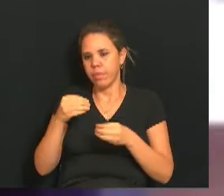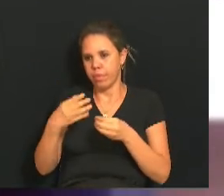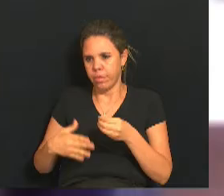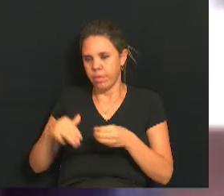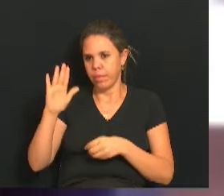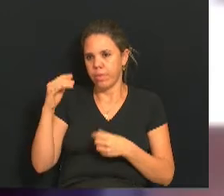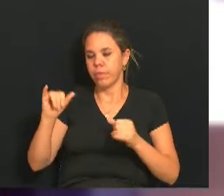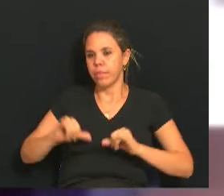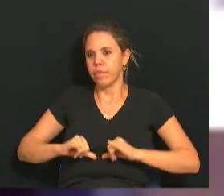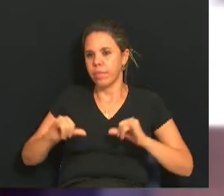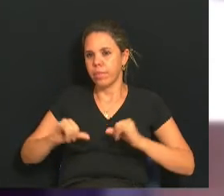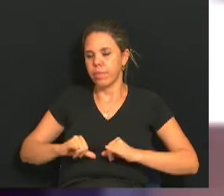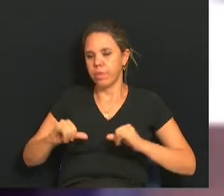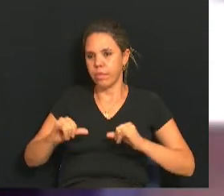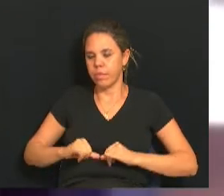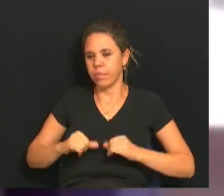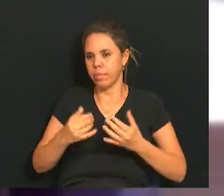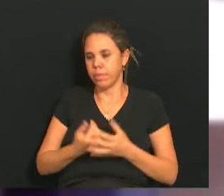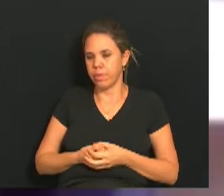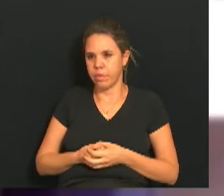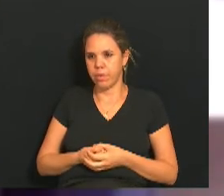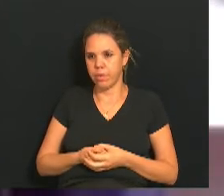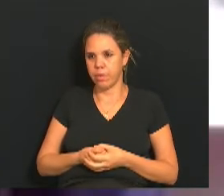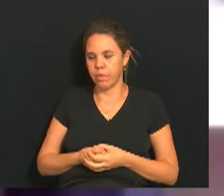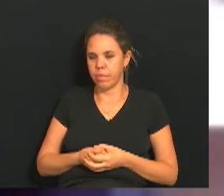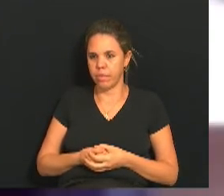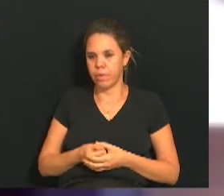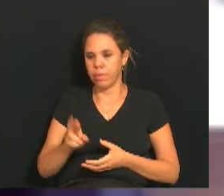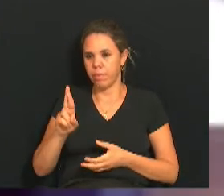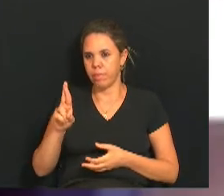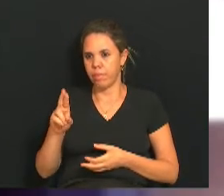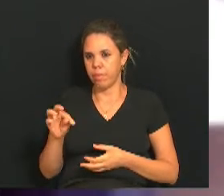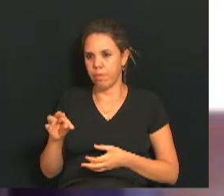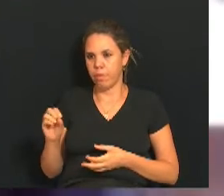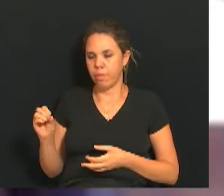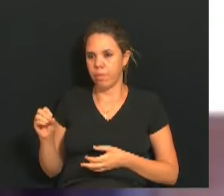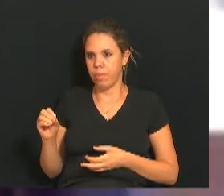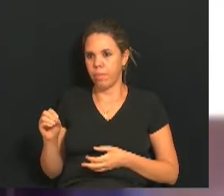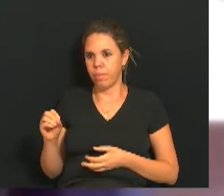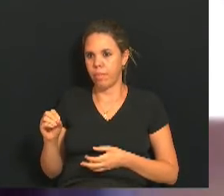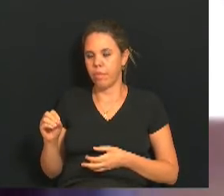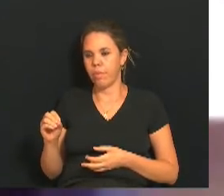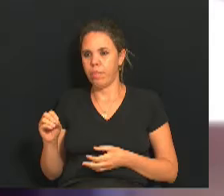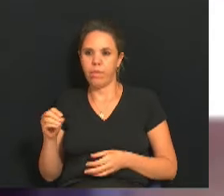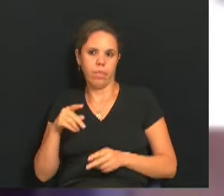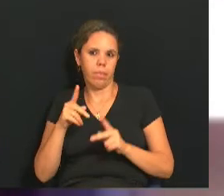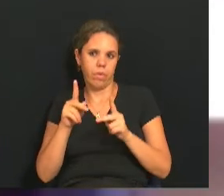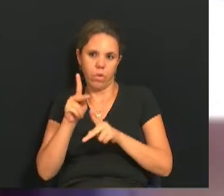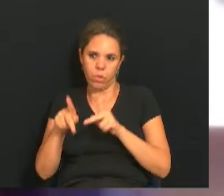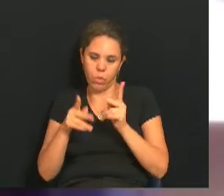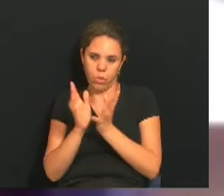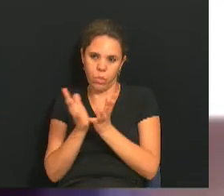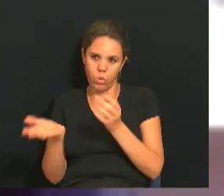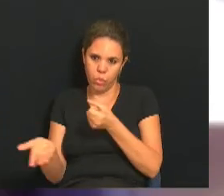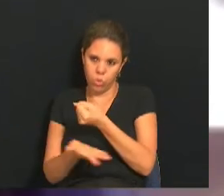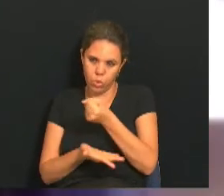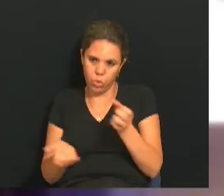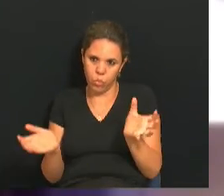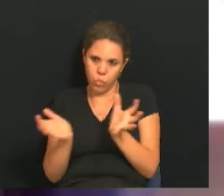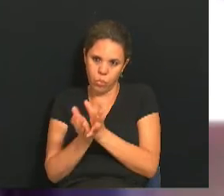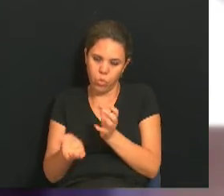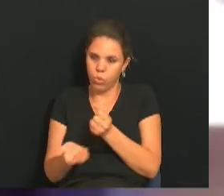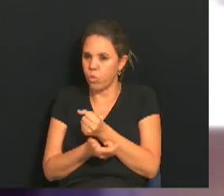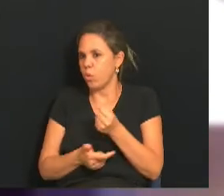isso são, como diz o Renato Mussi, as funções menores. E nós, professores adjuntos, somos vistos como função